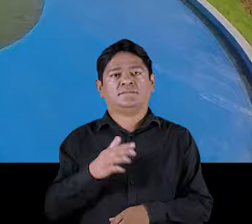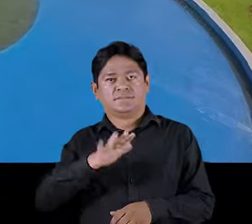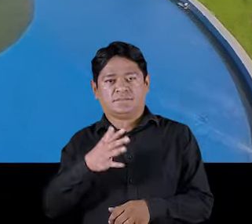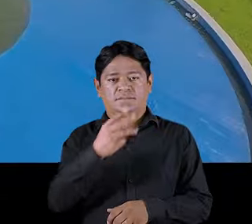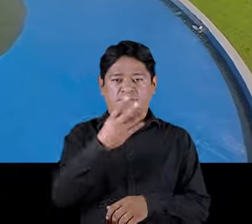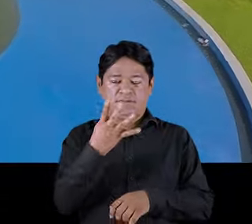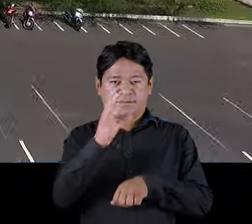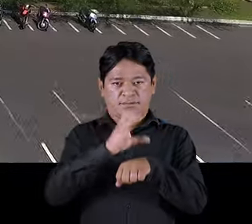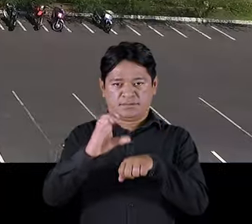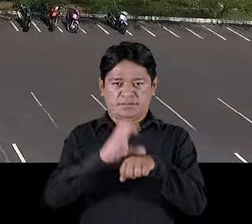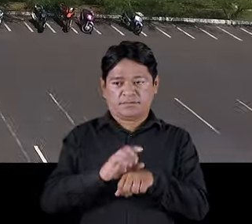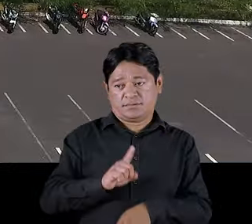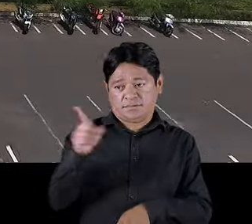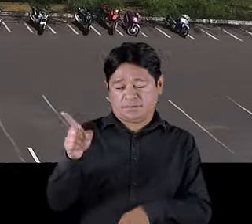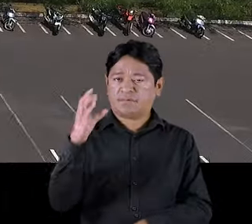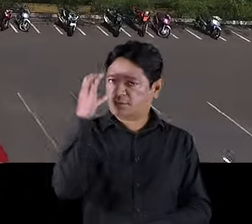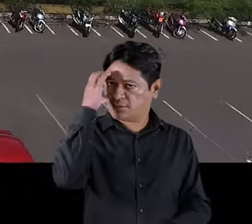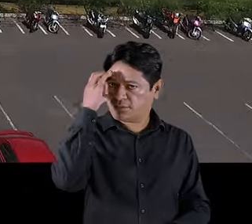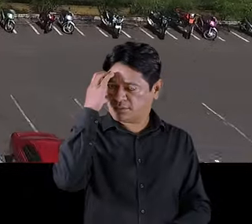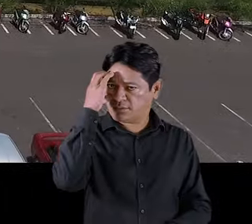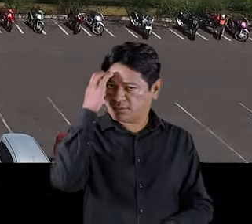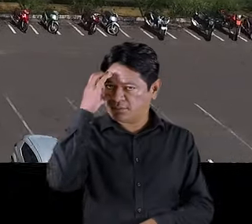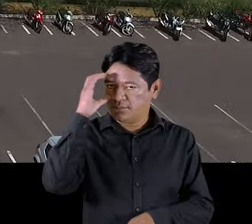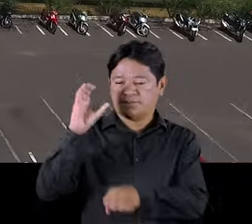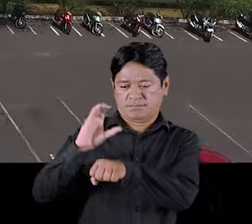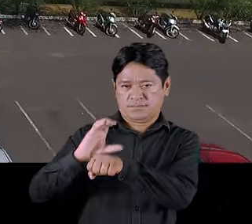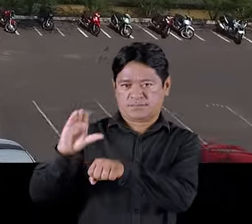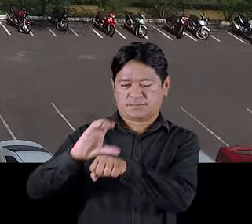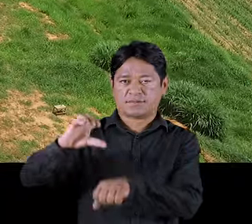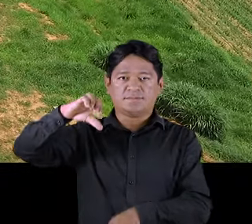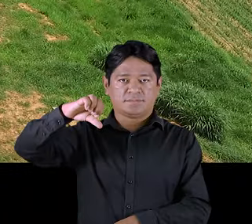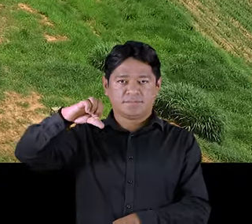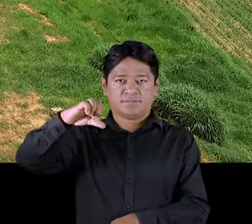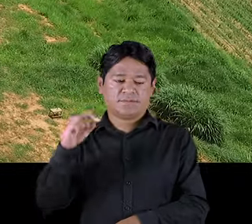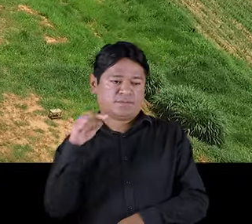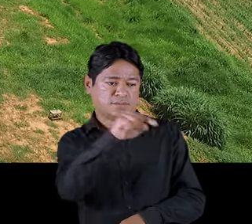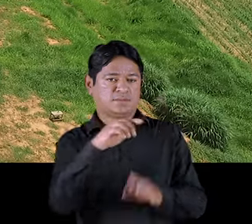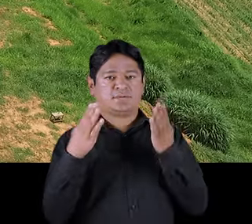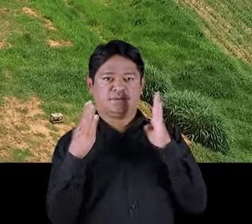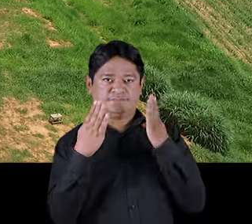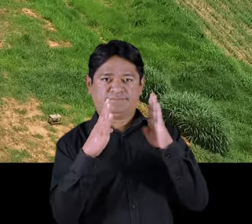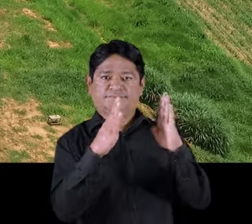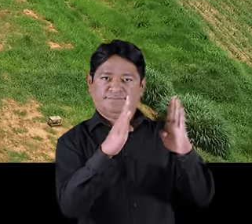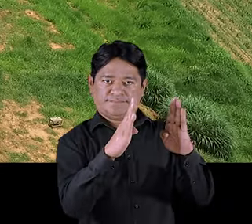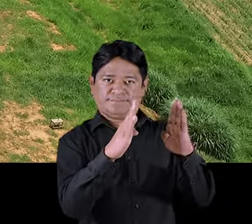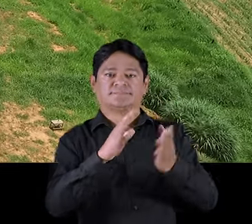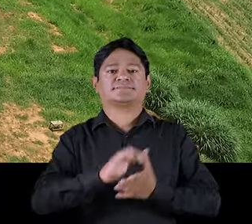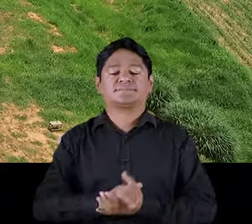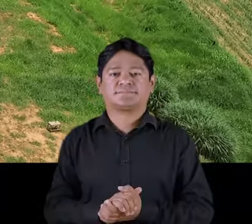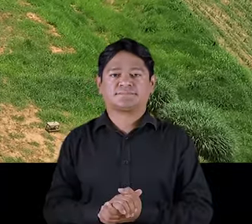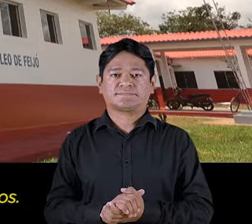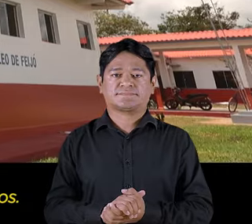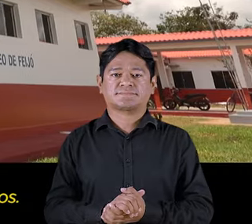com 34 cursos, o campus Floresta, em Cruzeiro do Sul, com 9 cursos, e o campus Fronteira, na cidade